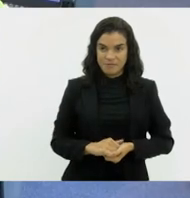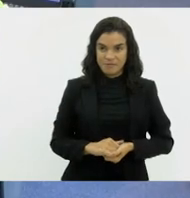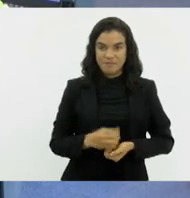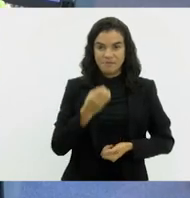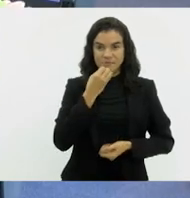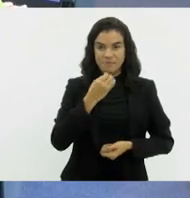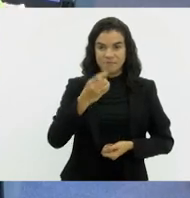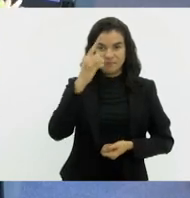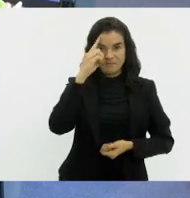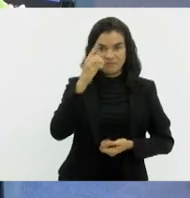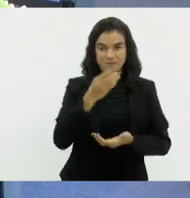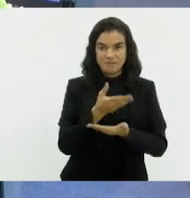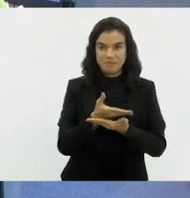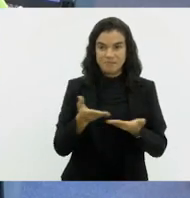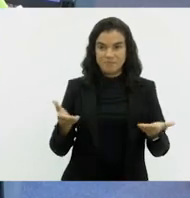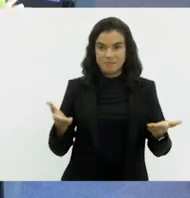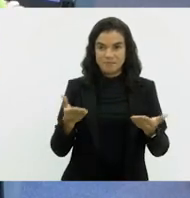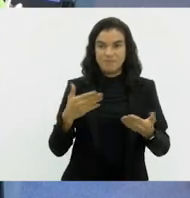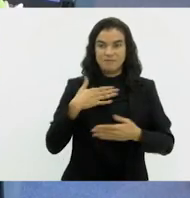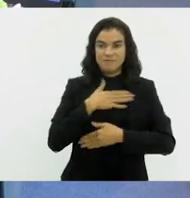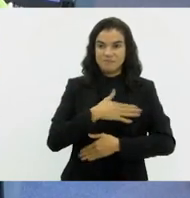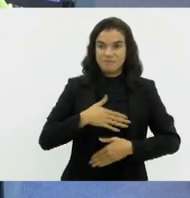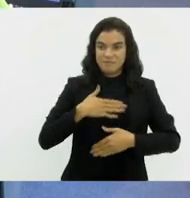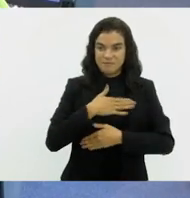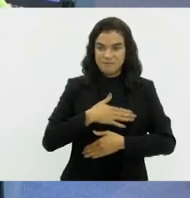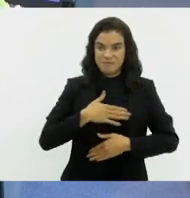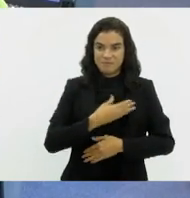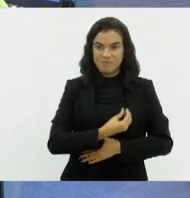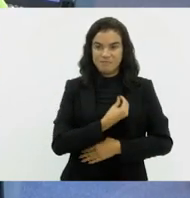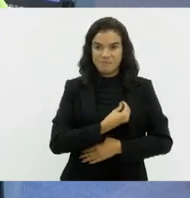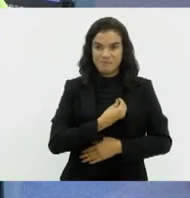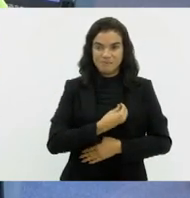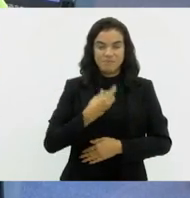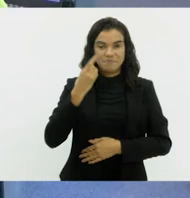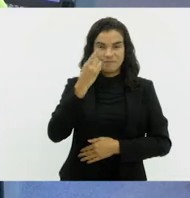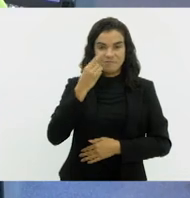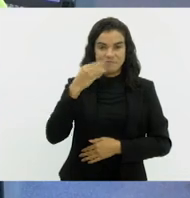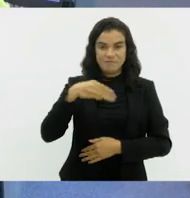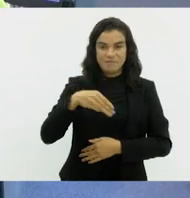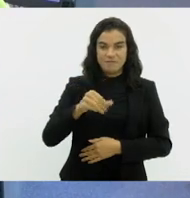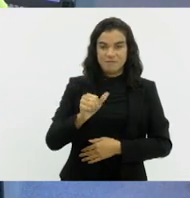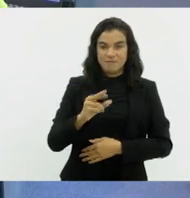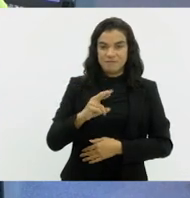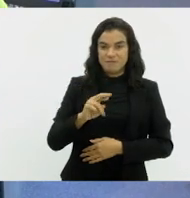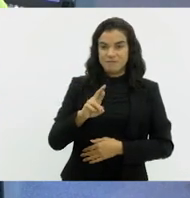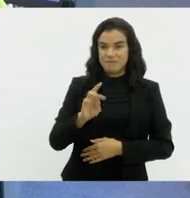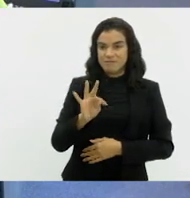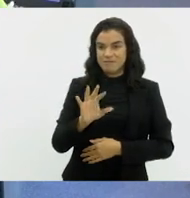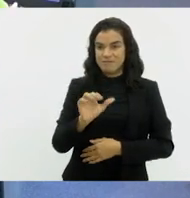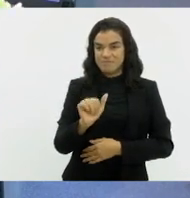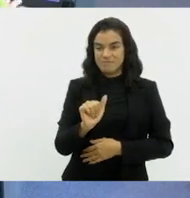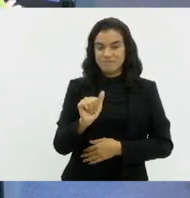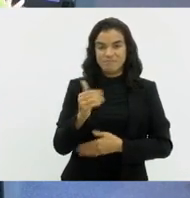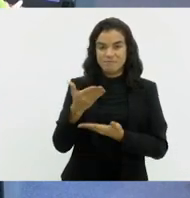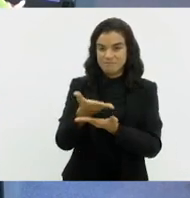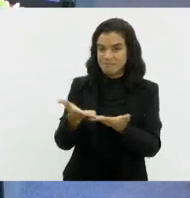Bom dia a todos. É um prazer estar aqui. Deputada Marta Rocha e a